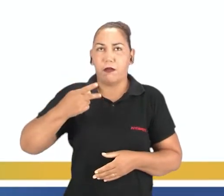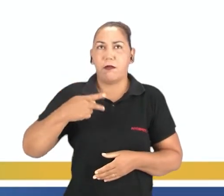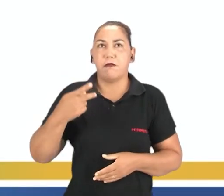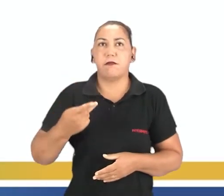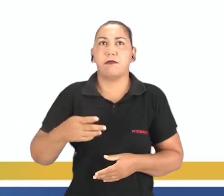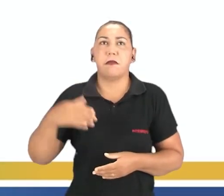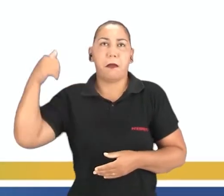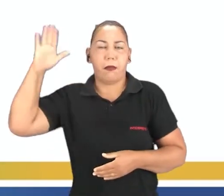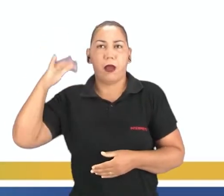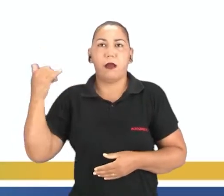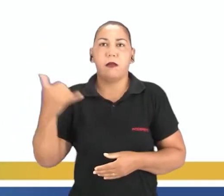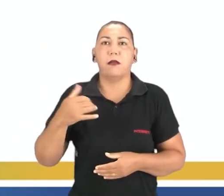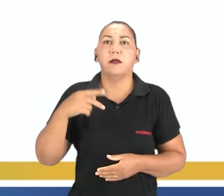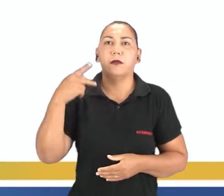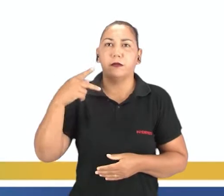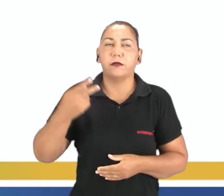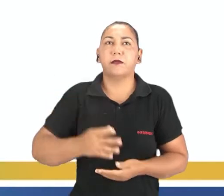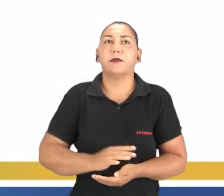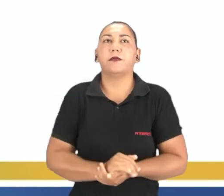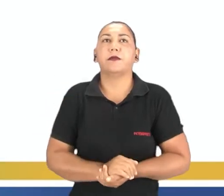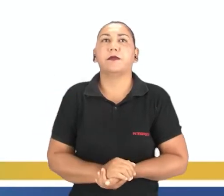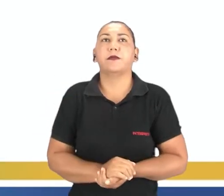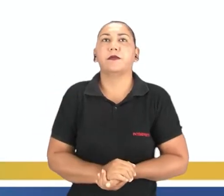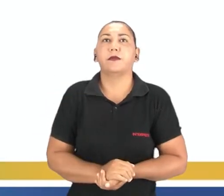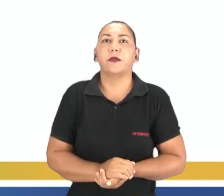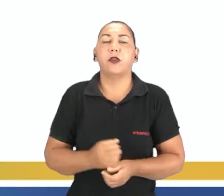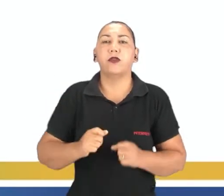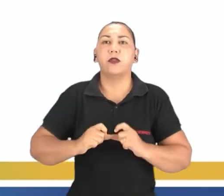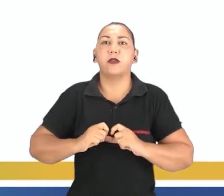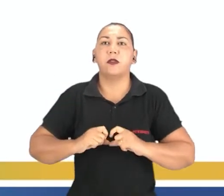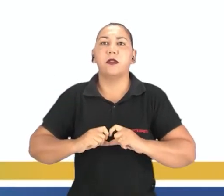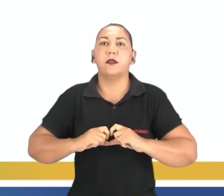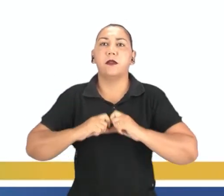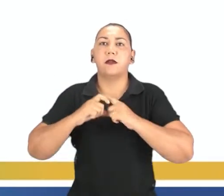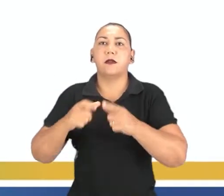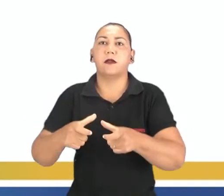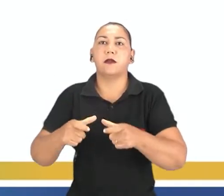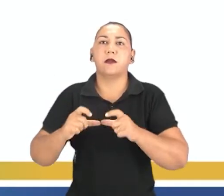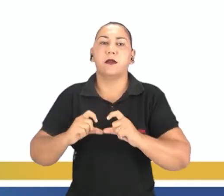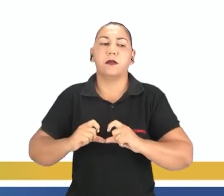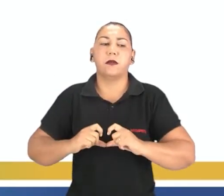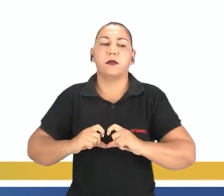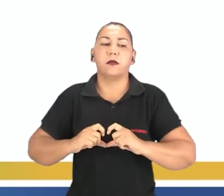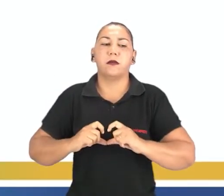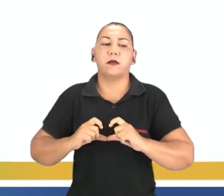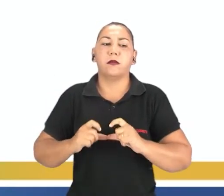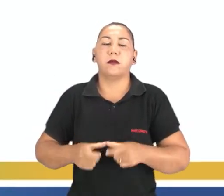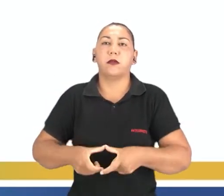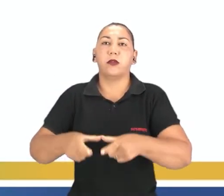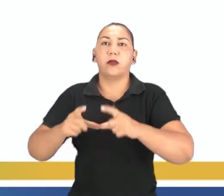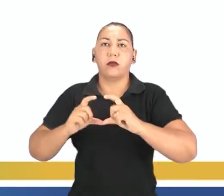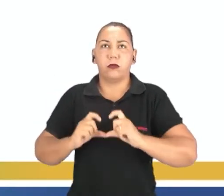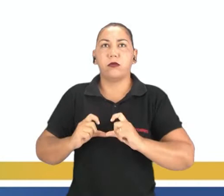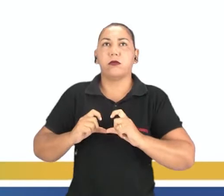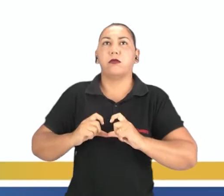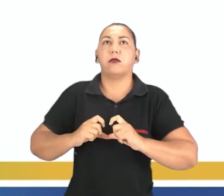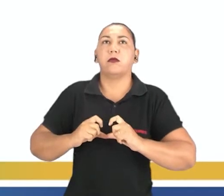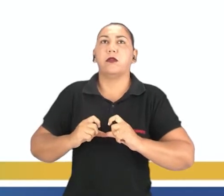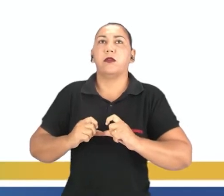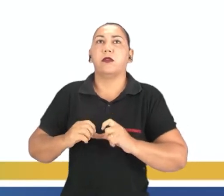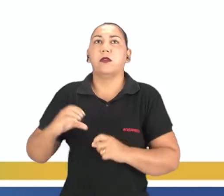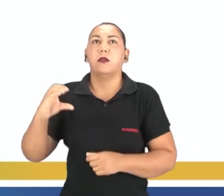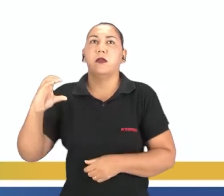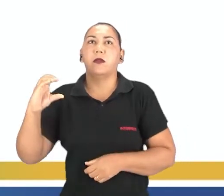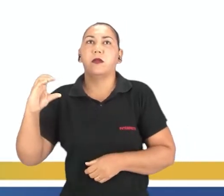as conjunções concessivas. A gente usa para fazer uma concessão. O que é uma conjunção concessiva? Eu coloquei uma explicação bem